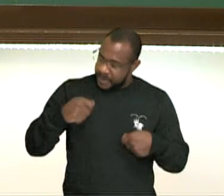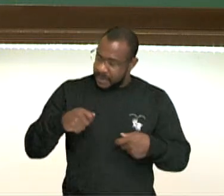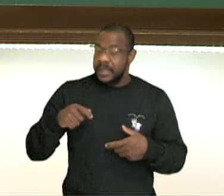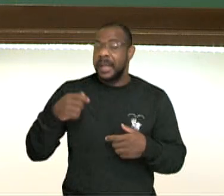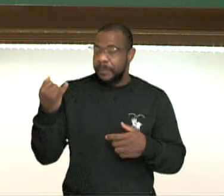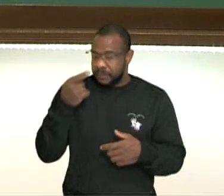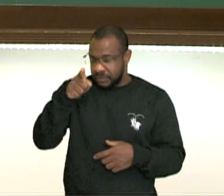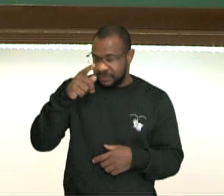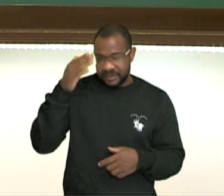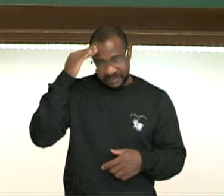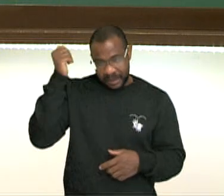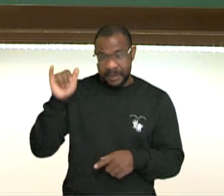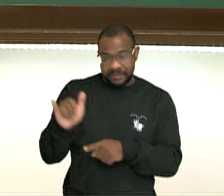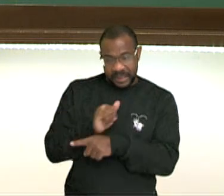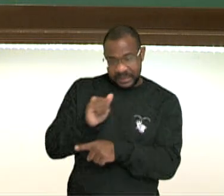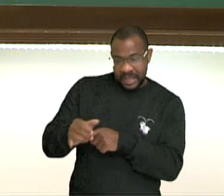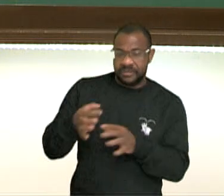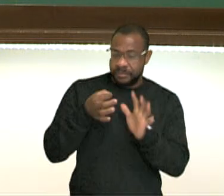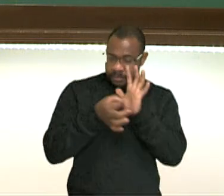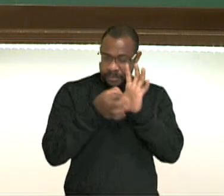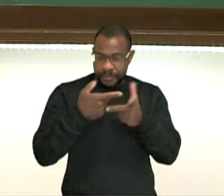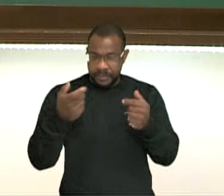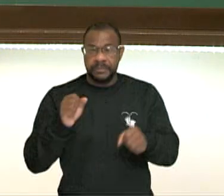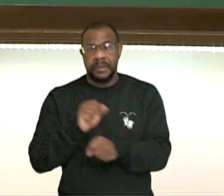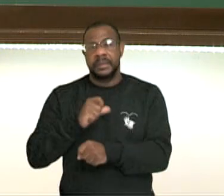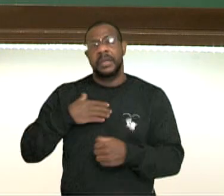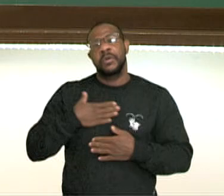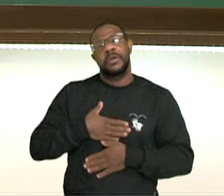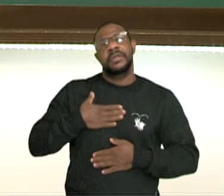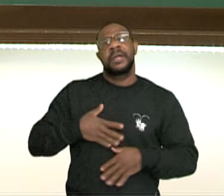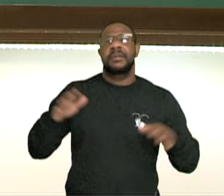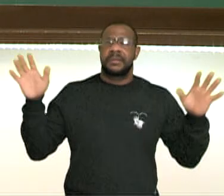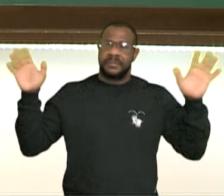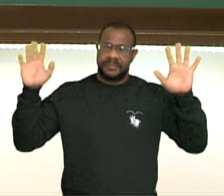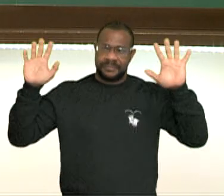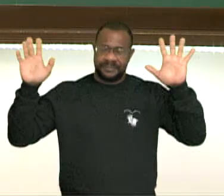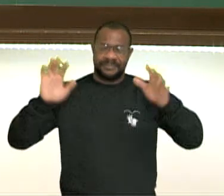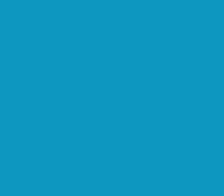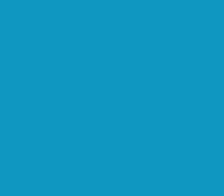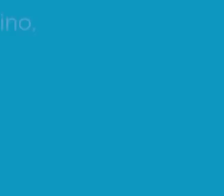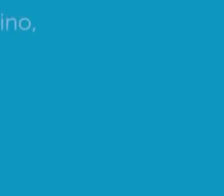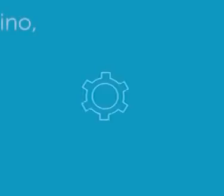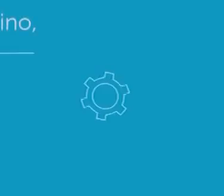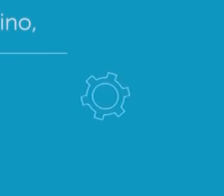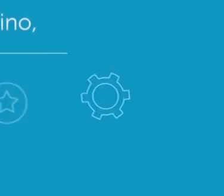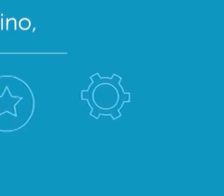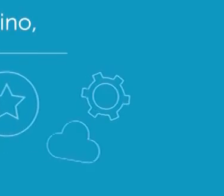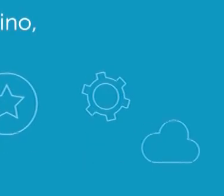argumentação. Espero que vocês tenham gostado dessa aula. Eu agradeço e até a próxima.